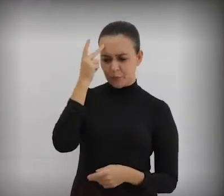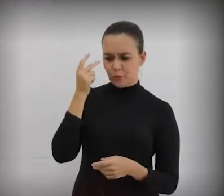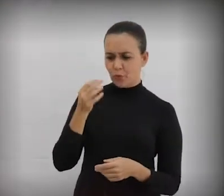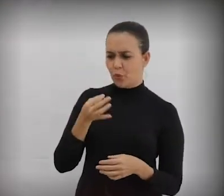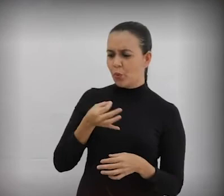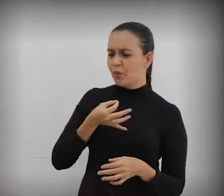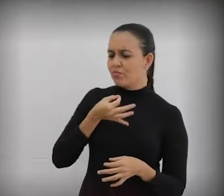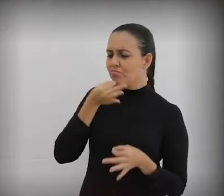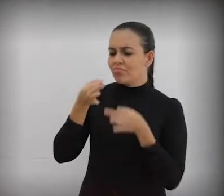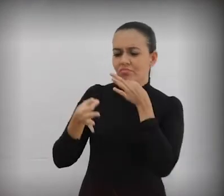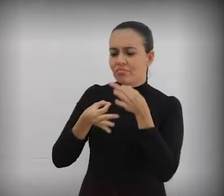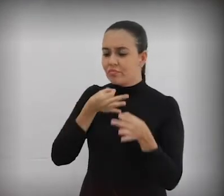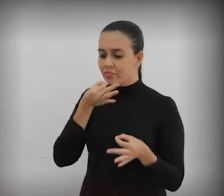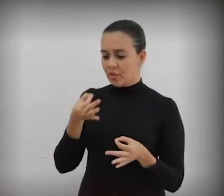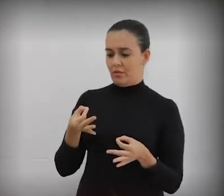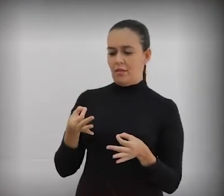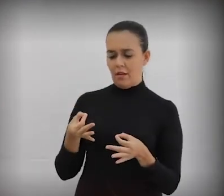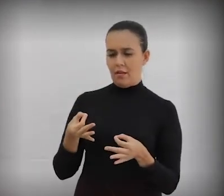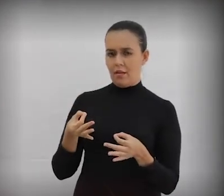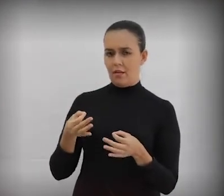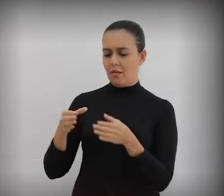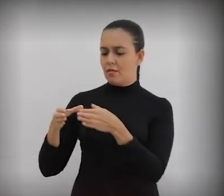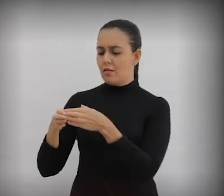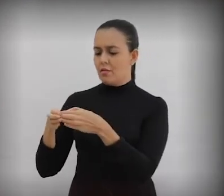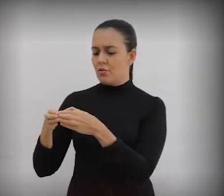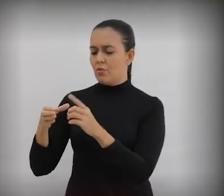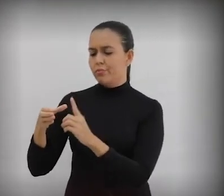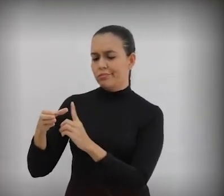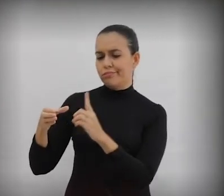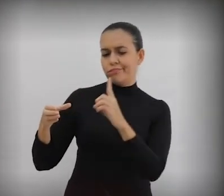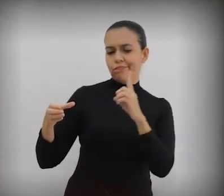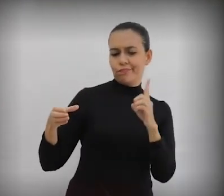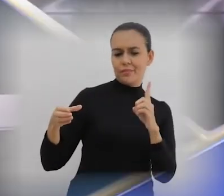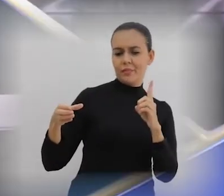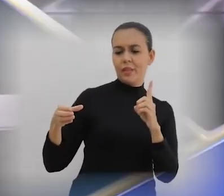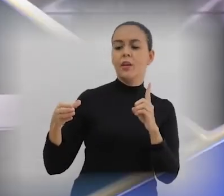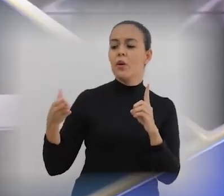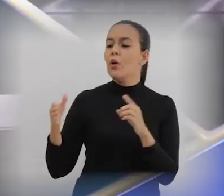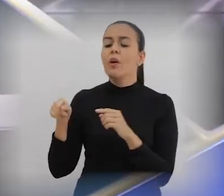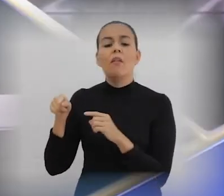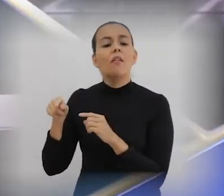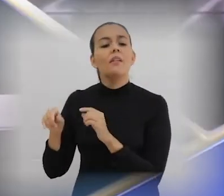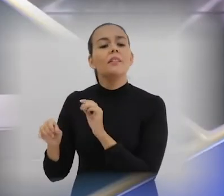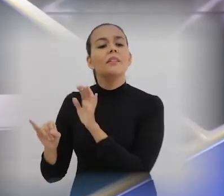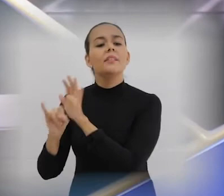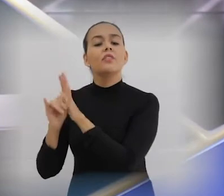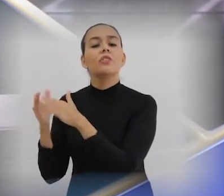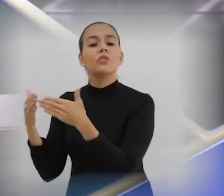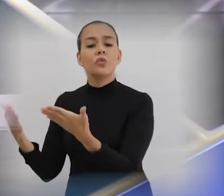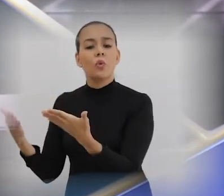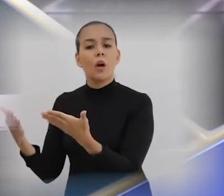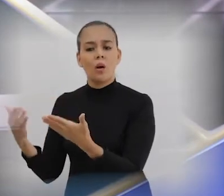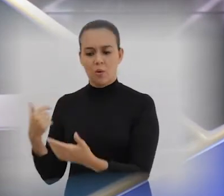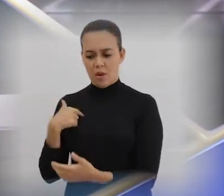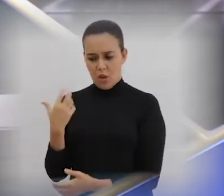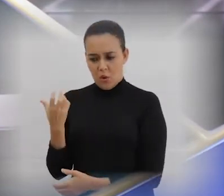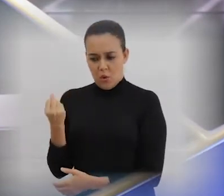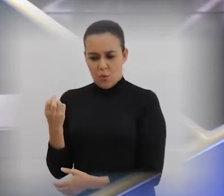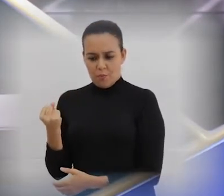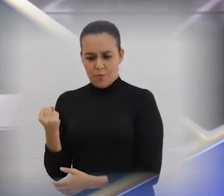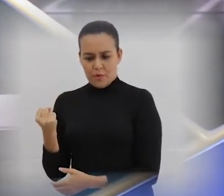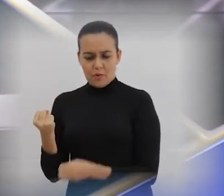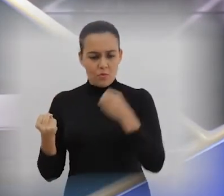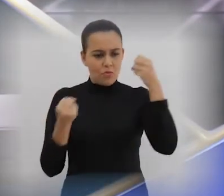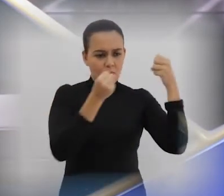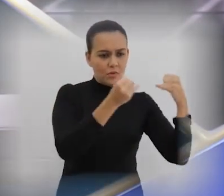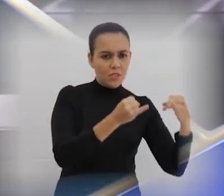uma exclusão de sujeitos cujas identidades não são aquelas sobre as quais eles estão falando. Então, se eu sou branco, eu não posso falar do problema dos negros.